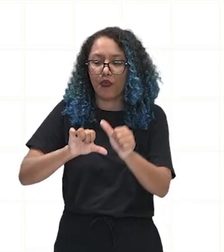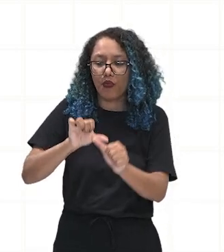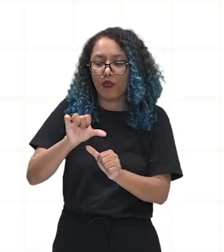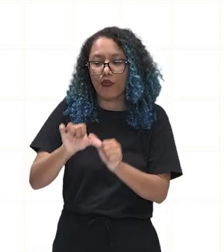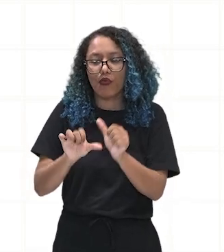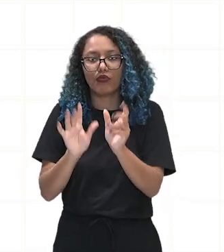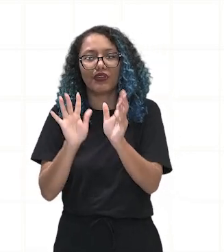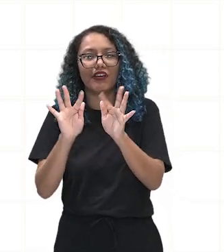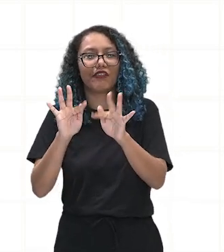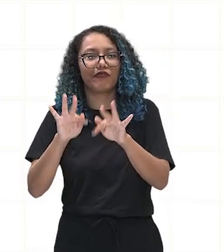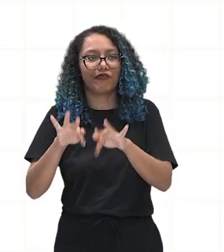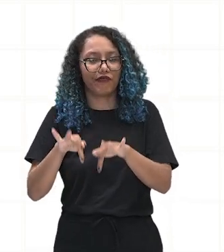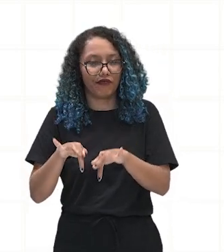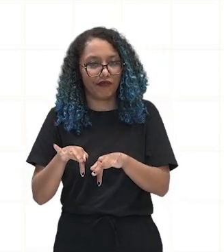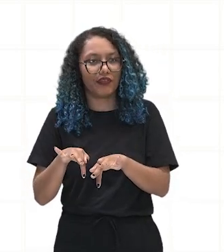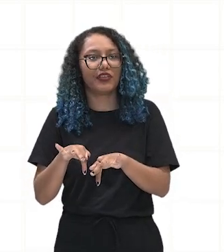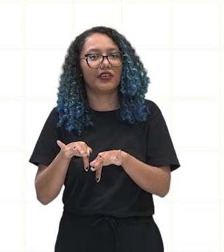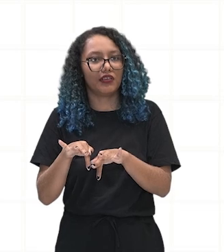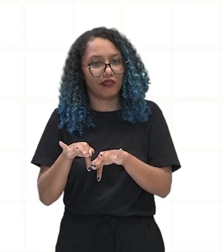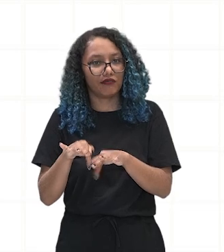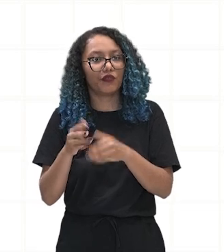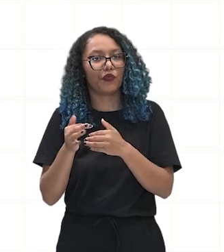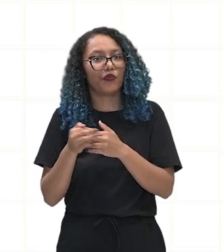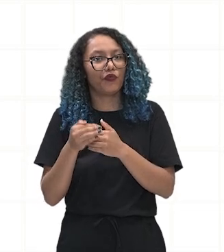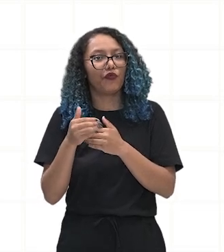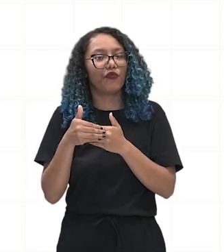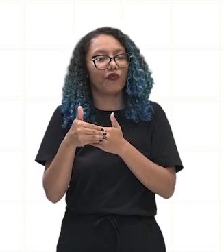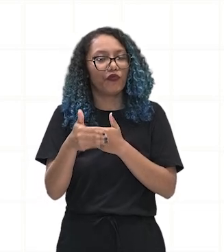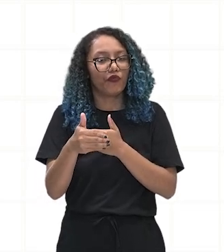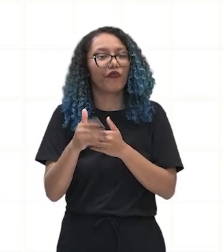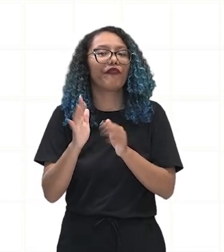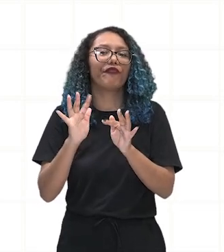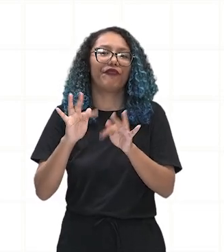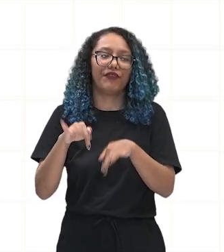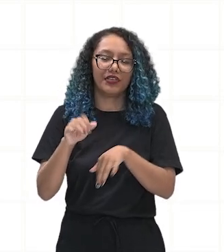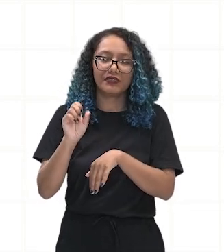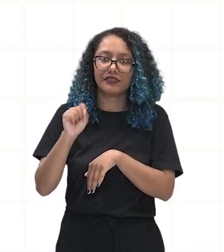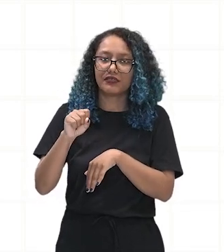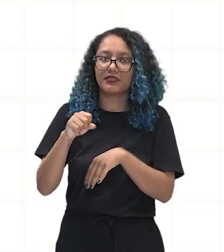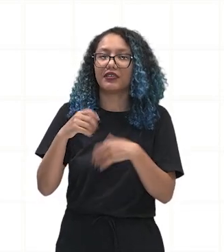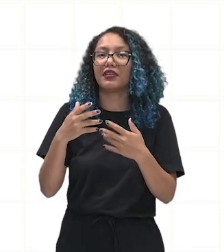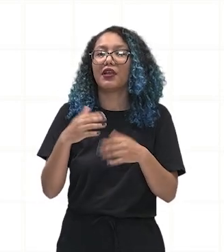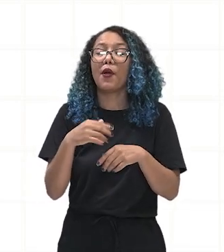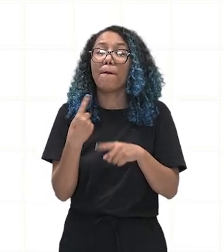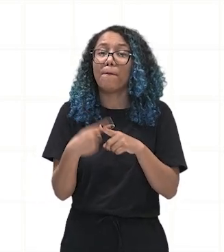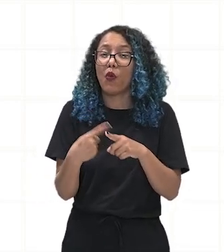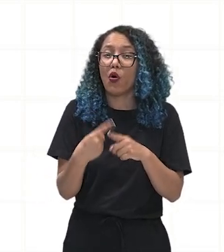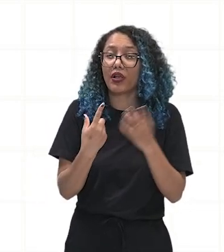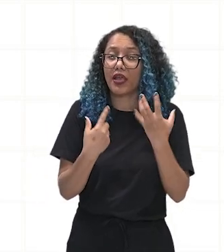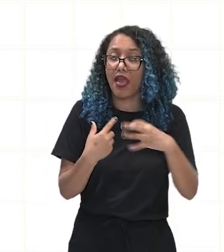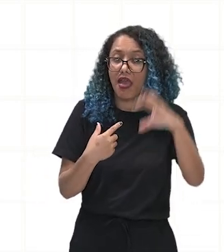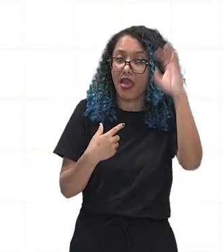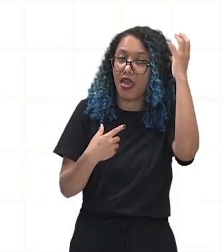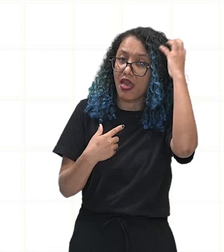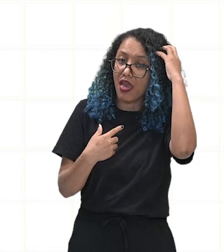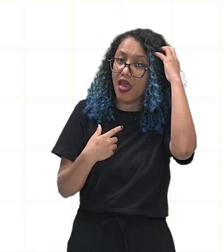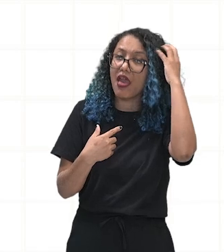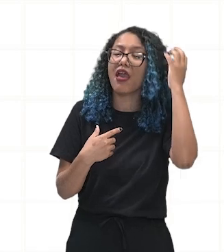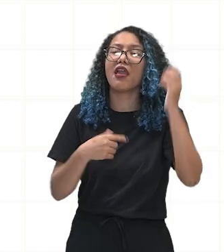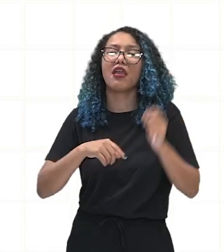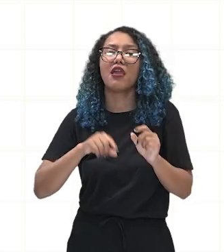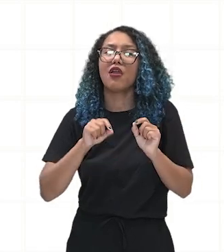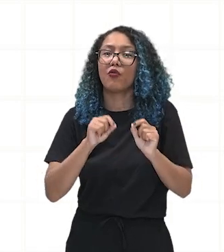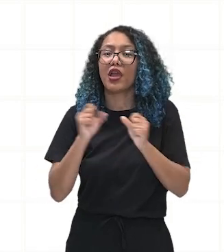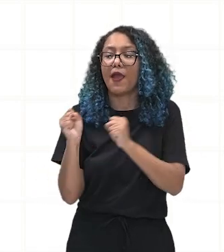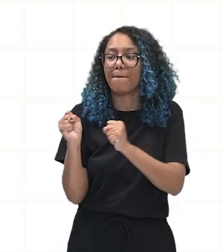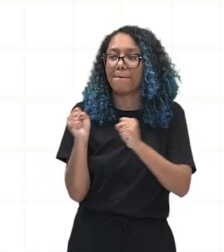mudanças, apontando que logo, logo chegaria ao seu fim. Os reis, neste período, começaram a ganhar